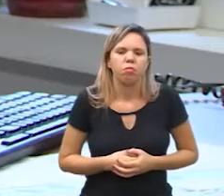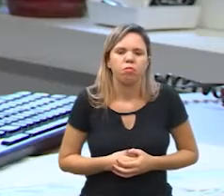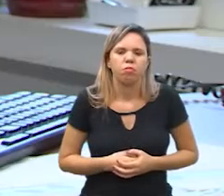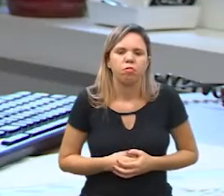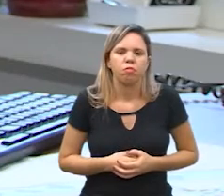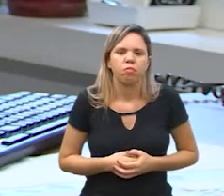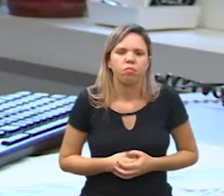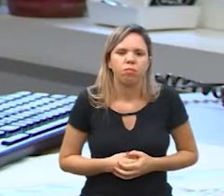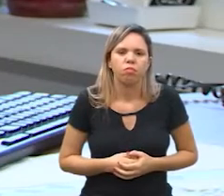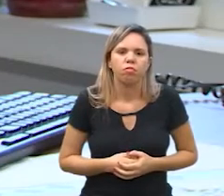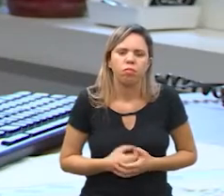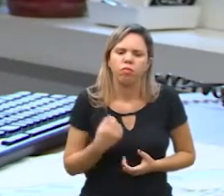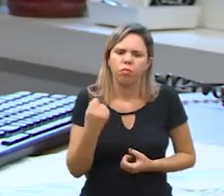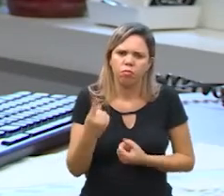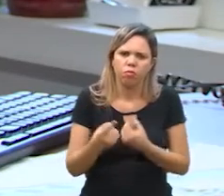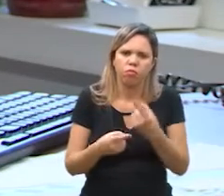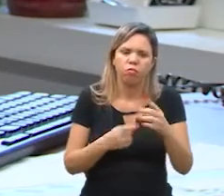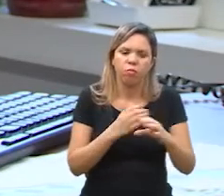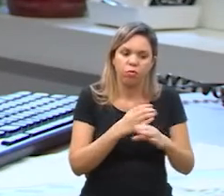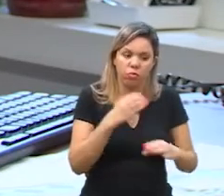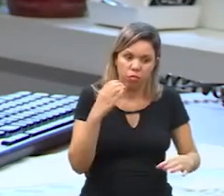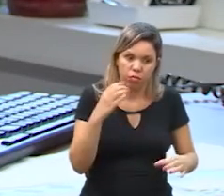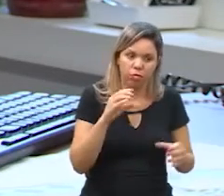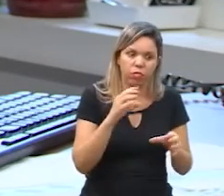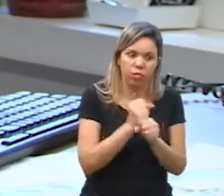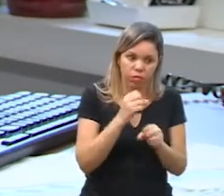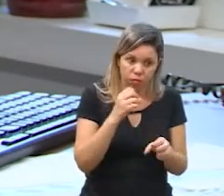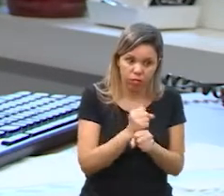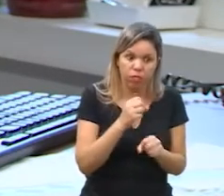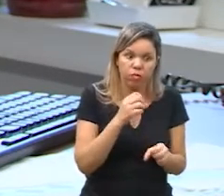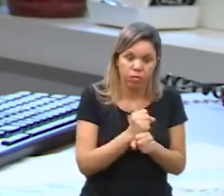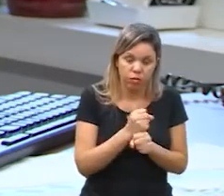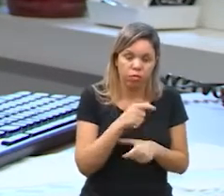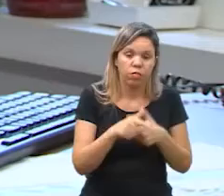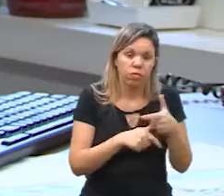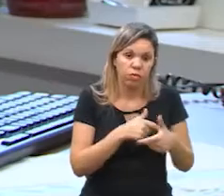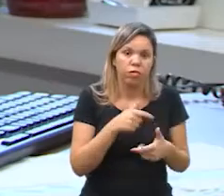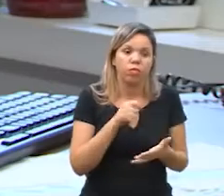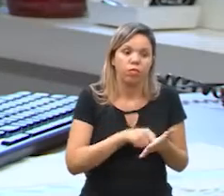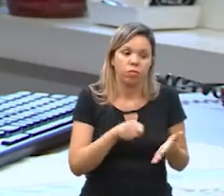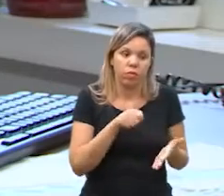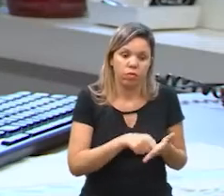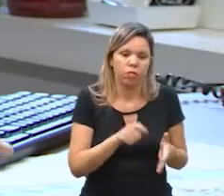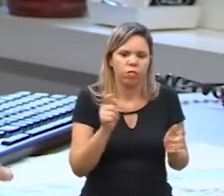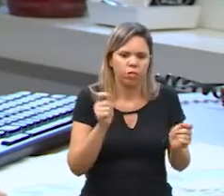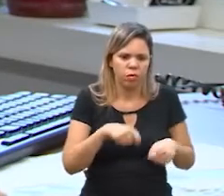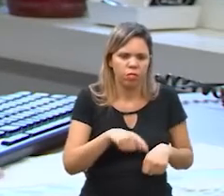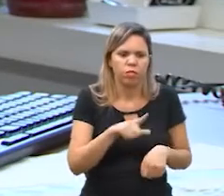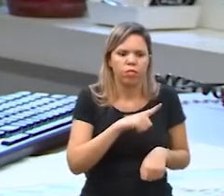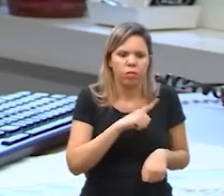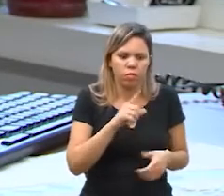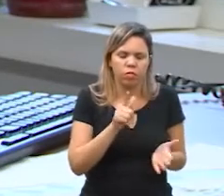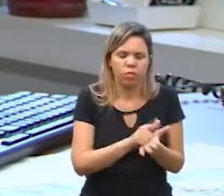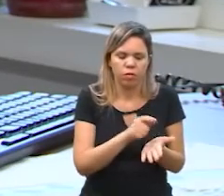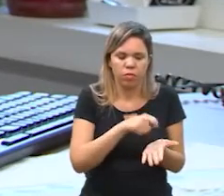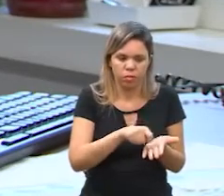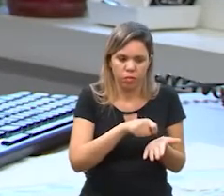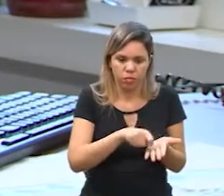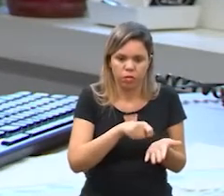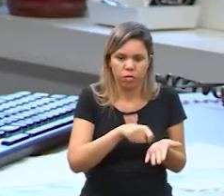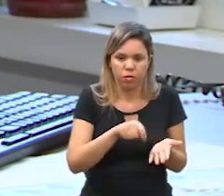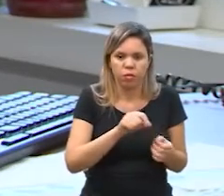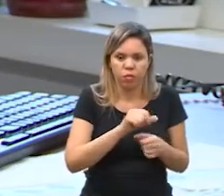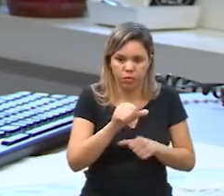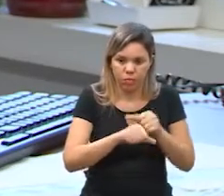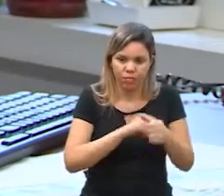São bem distintas, né? O engenheiro ele vai fazer os cálculos, ele vai possibilitar que aquilo que está saindo do papel, que